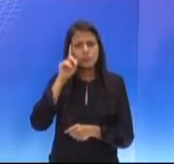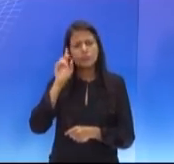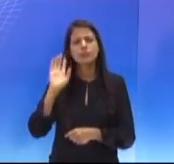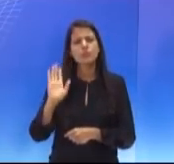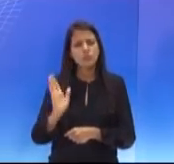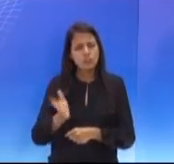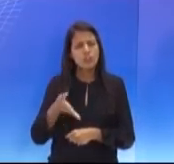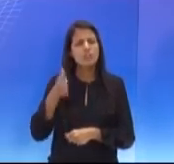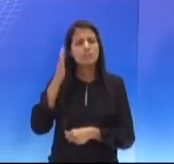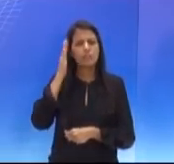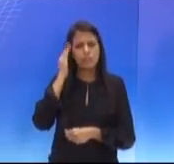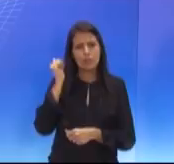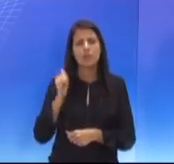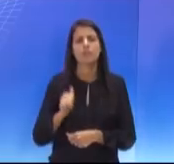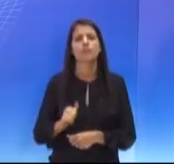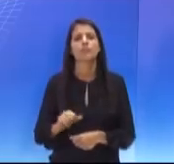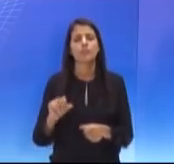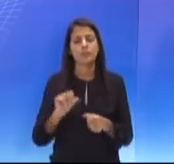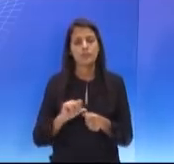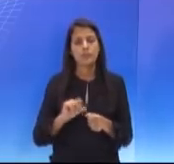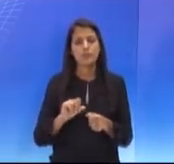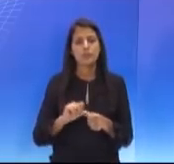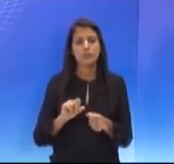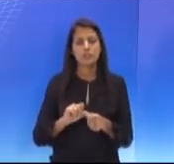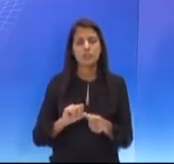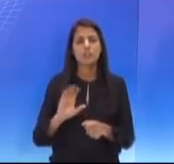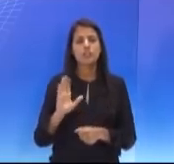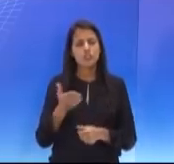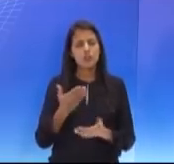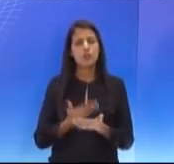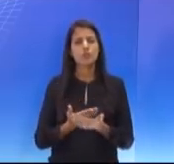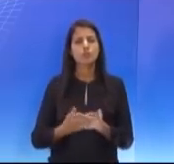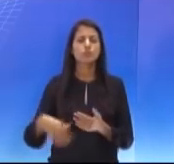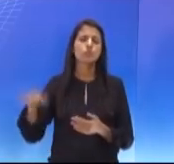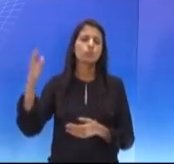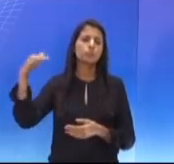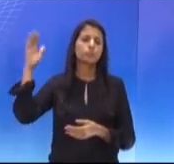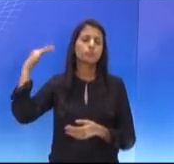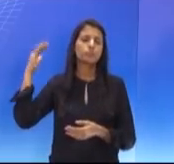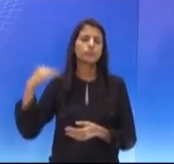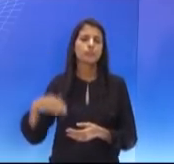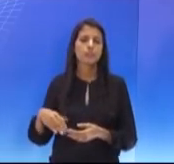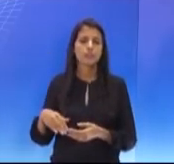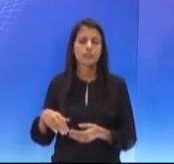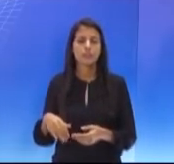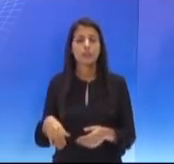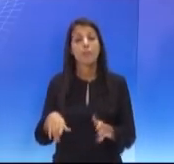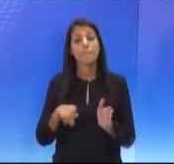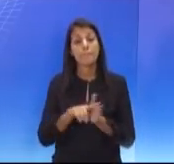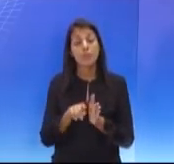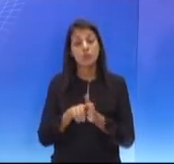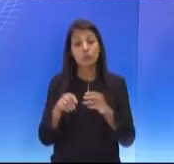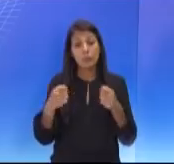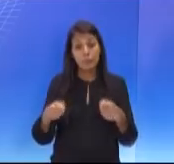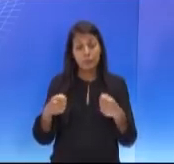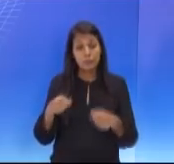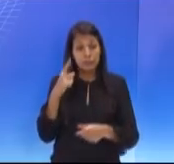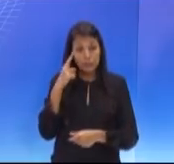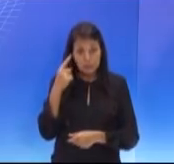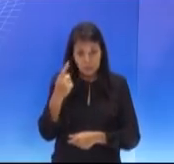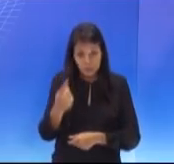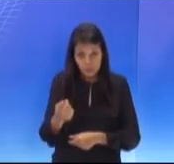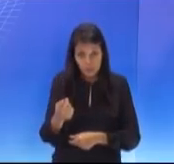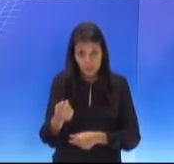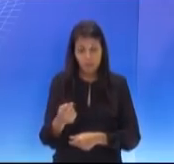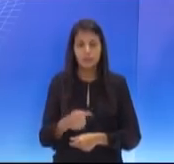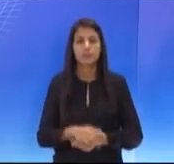fundamental. Então, pessoal, essas são as questões que a gente tem que prestar atenção. São questões